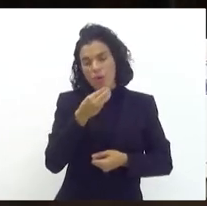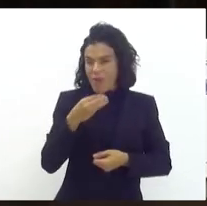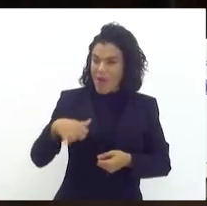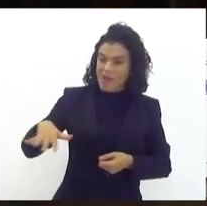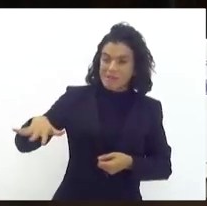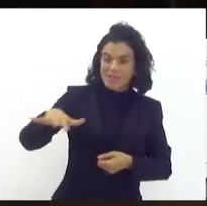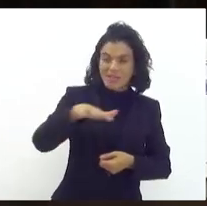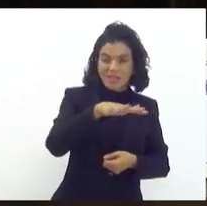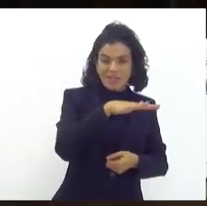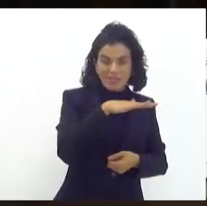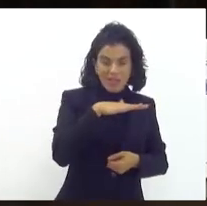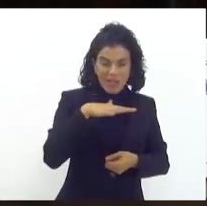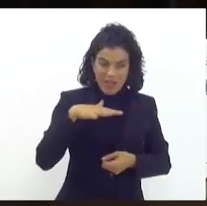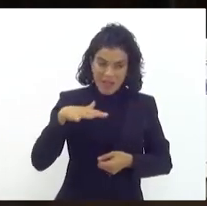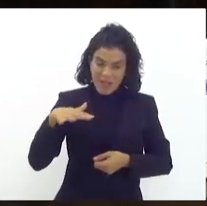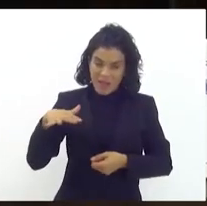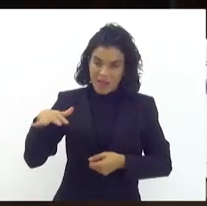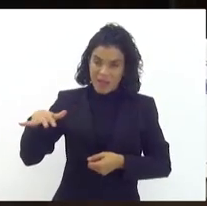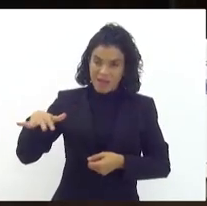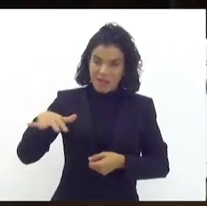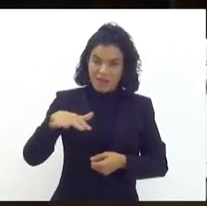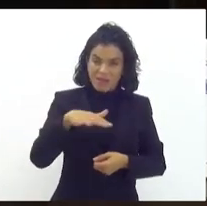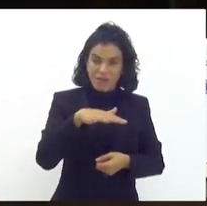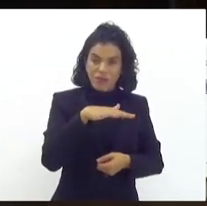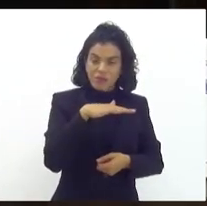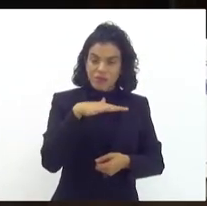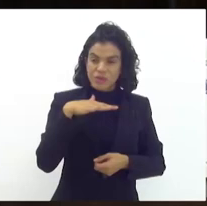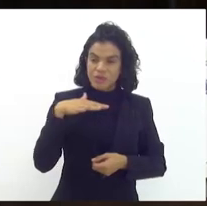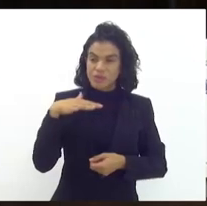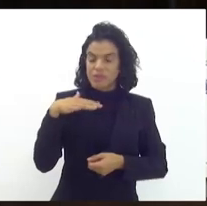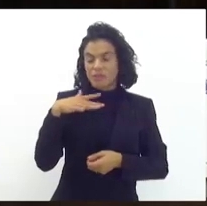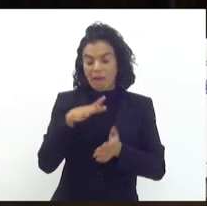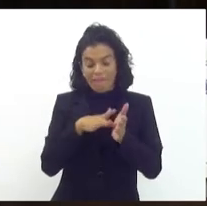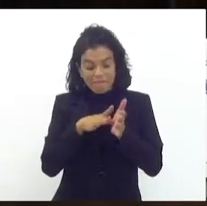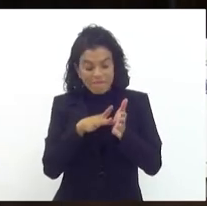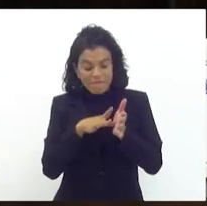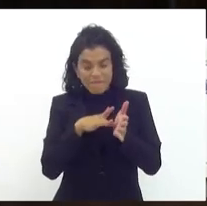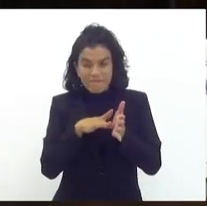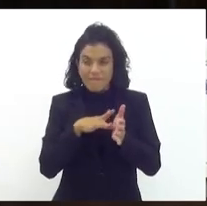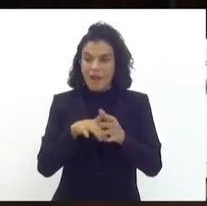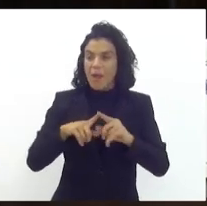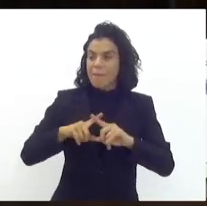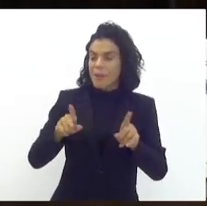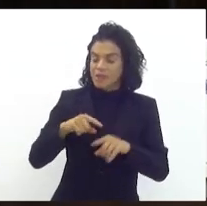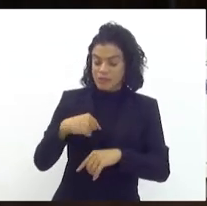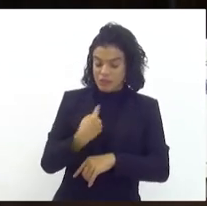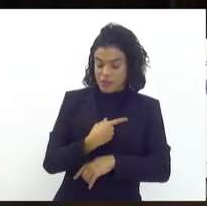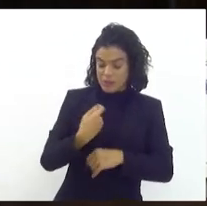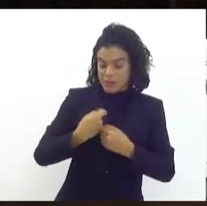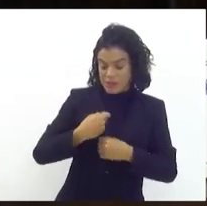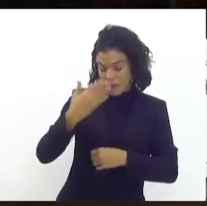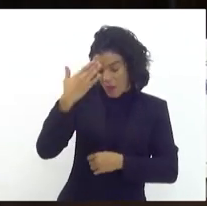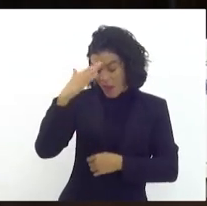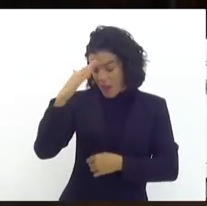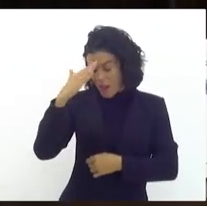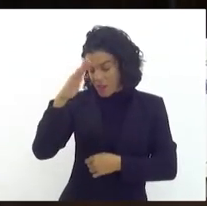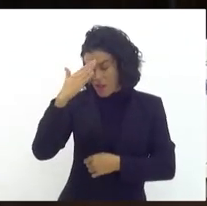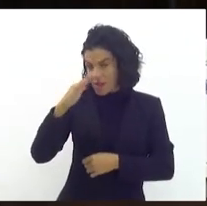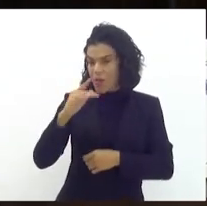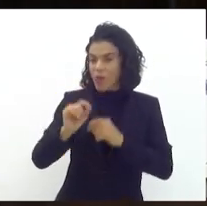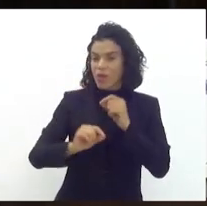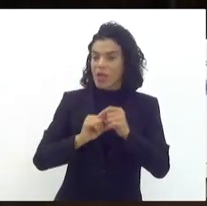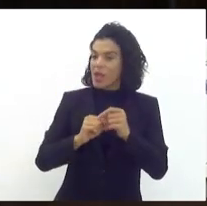cenários que são simulados mas que nós temos que levar em consideração para poder